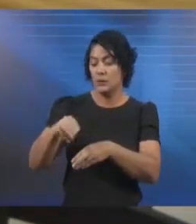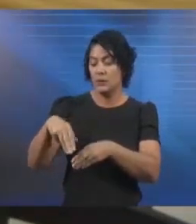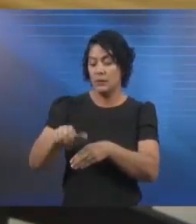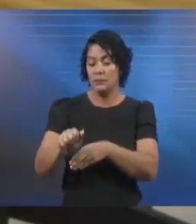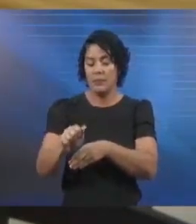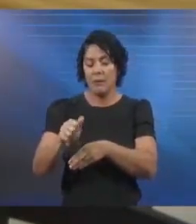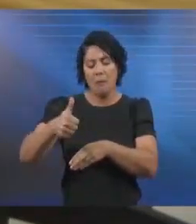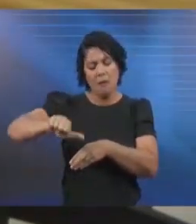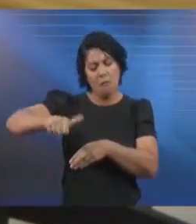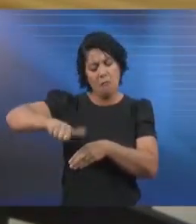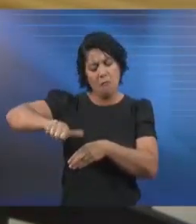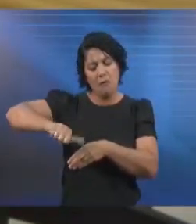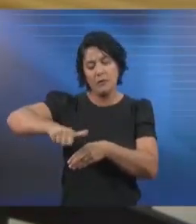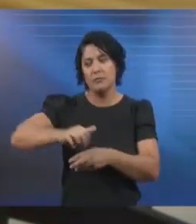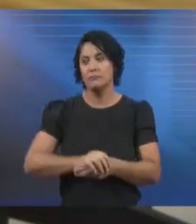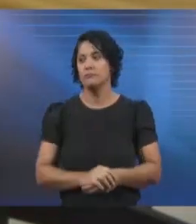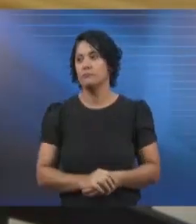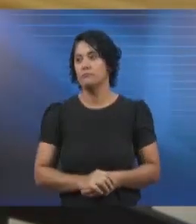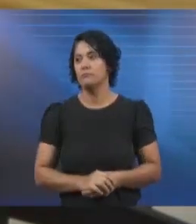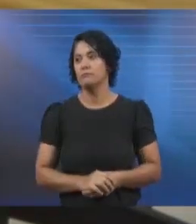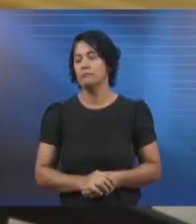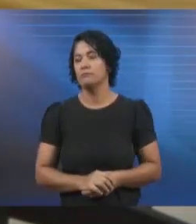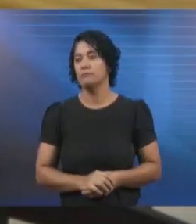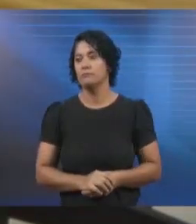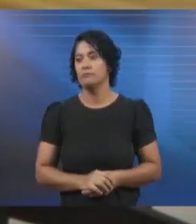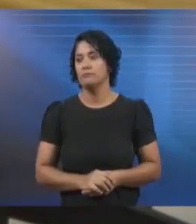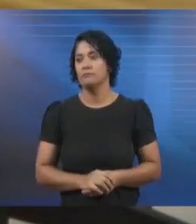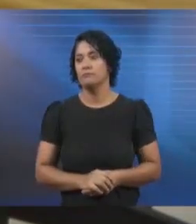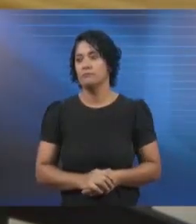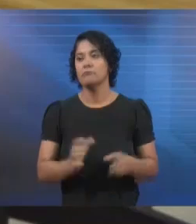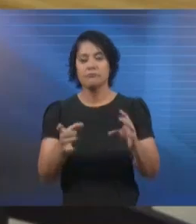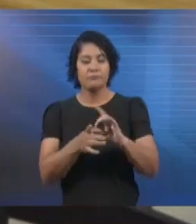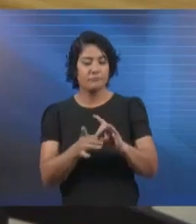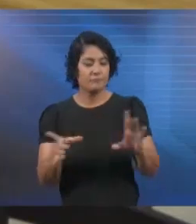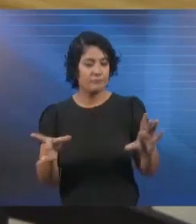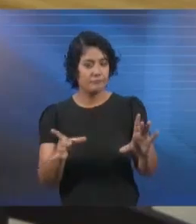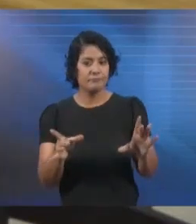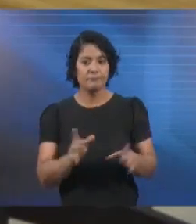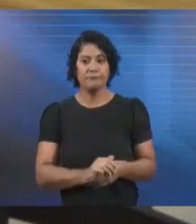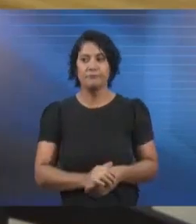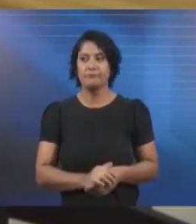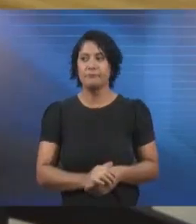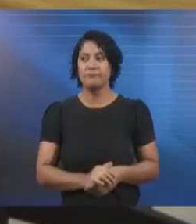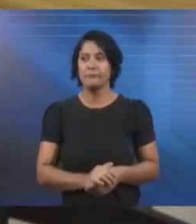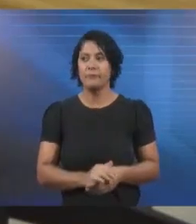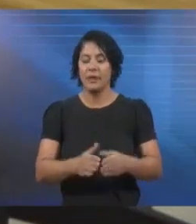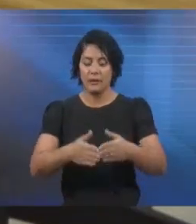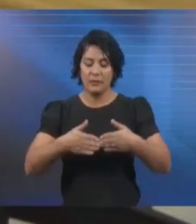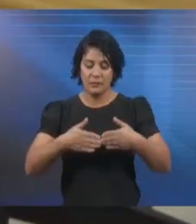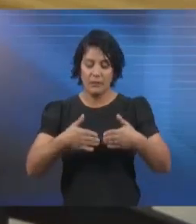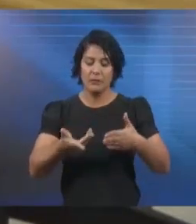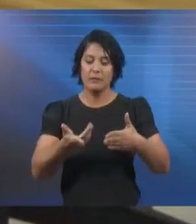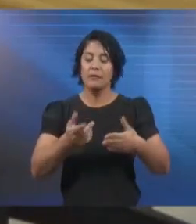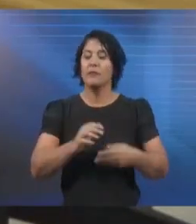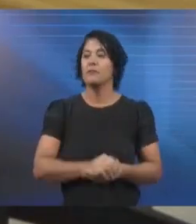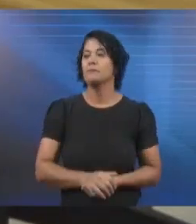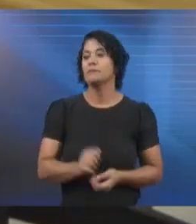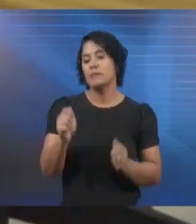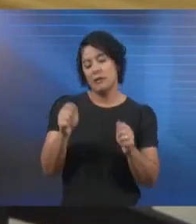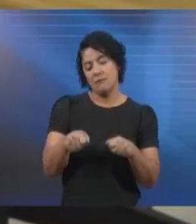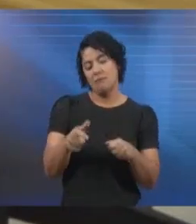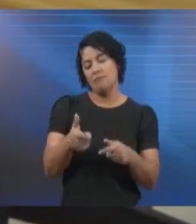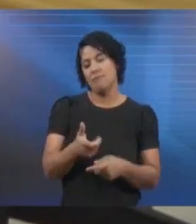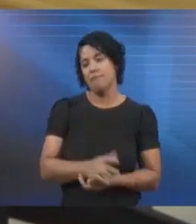para analisá-los e assim finalmente dar autorização licenciando a obra para que ela se